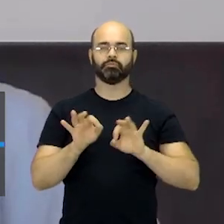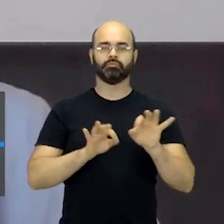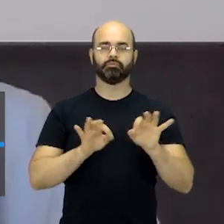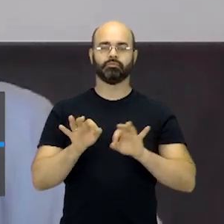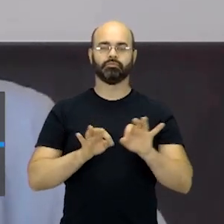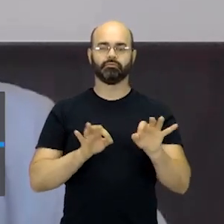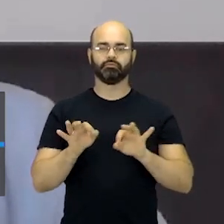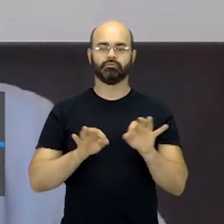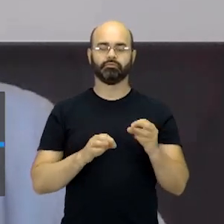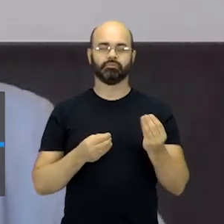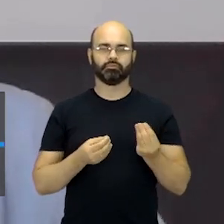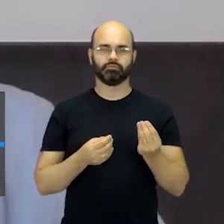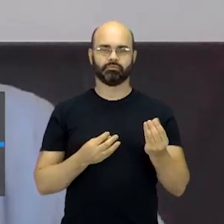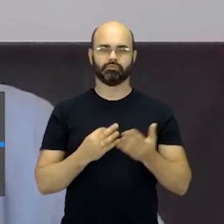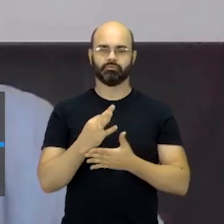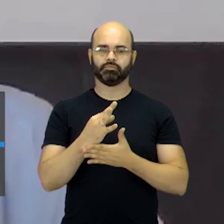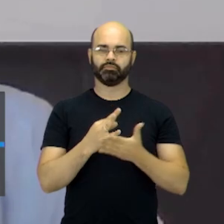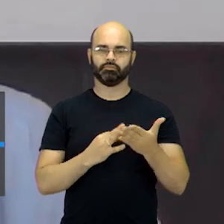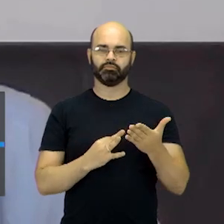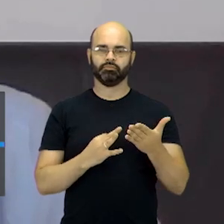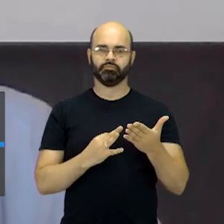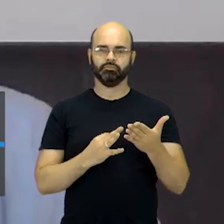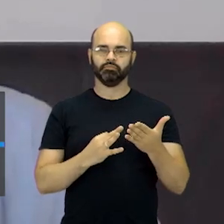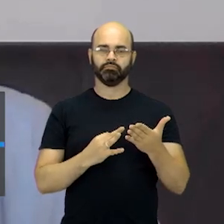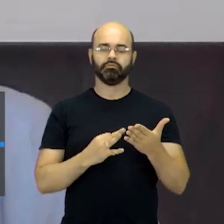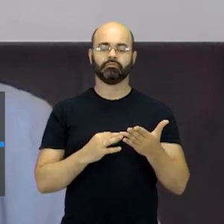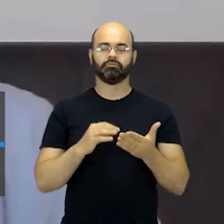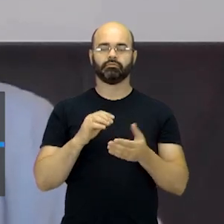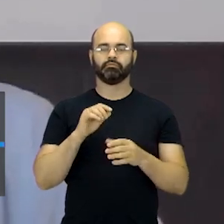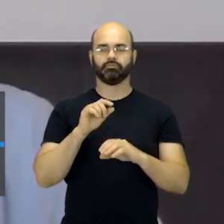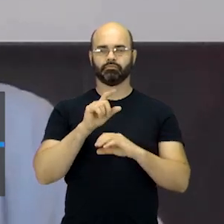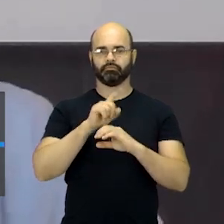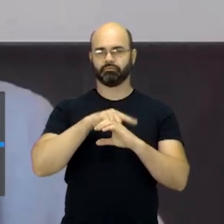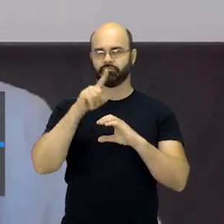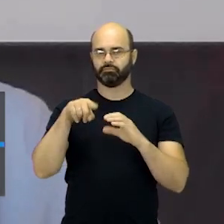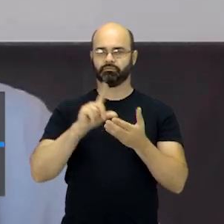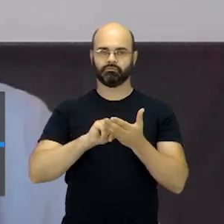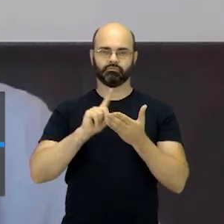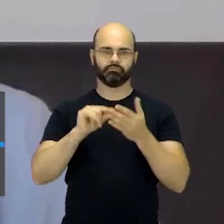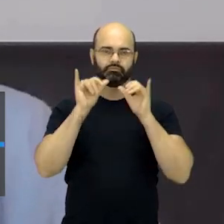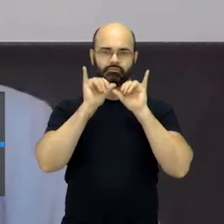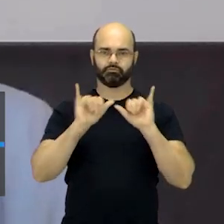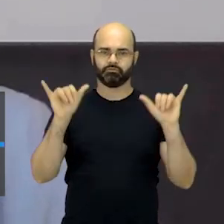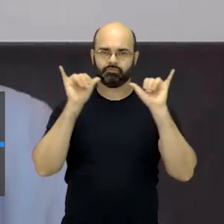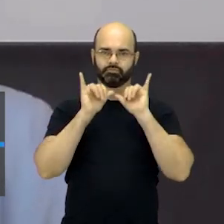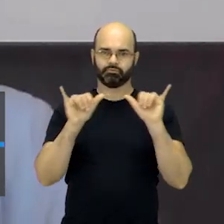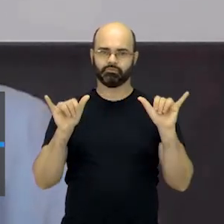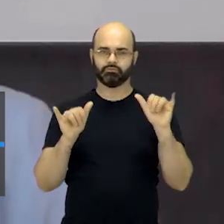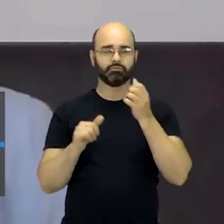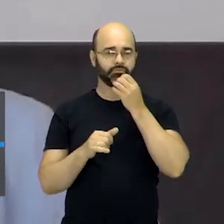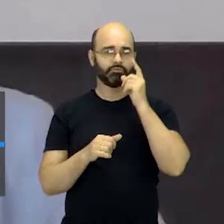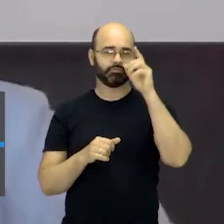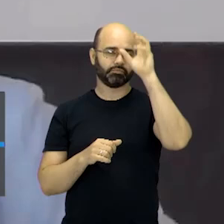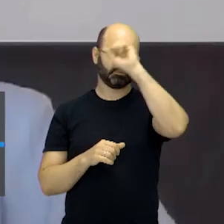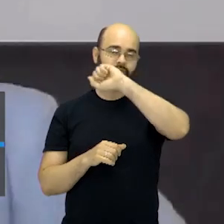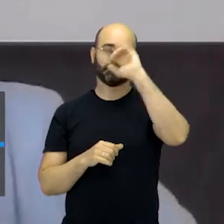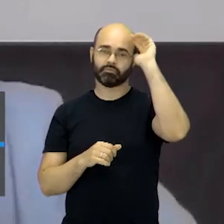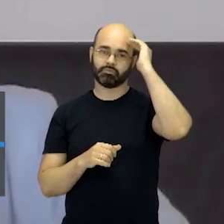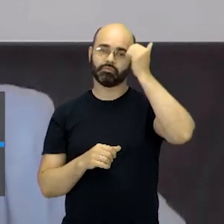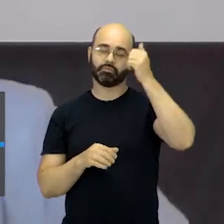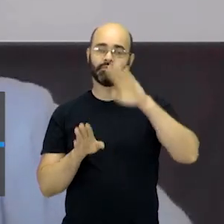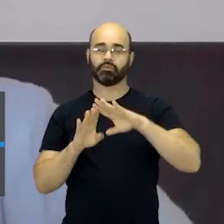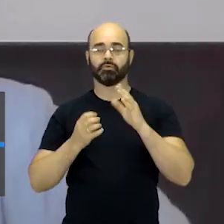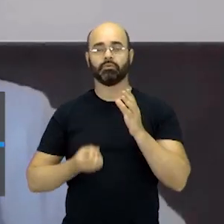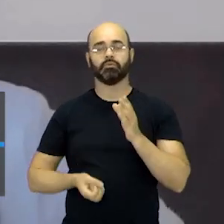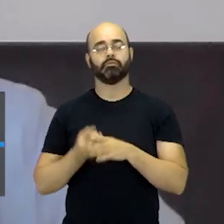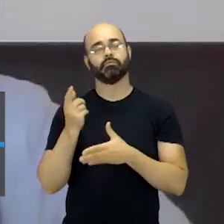né, textual do artigo de divulgação científica para que a gente tenha a possibilidade de entender melhor e até de produzir, né,